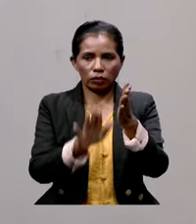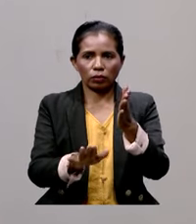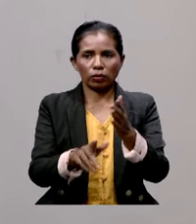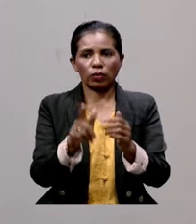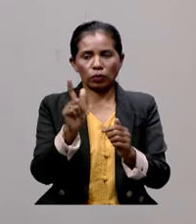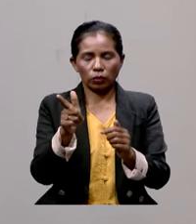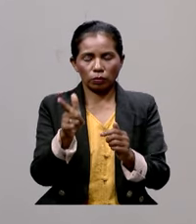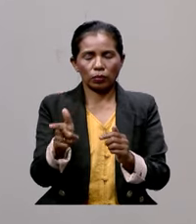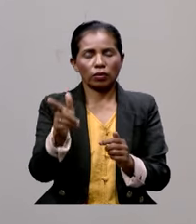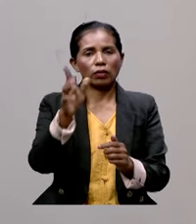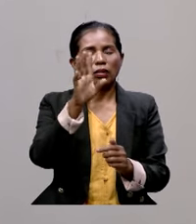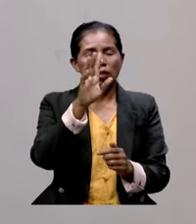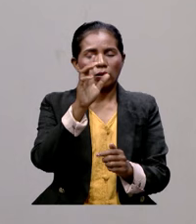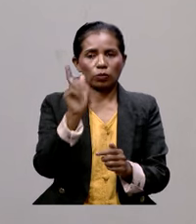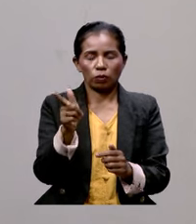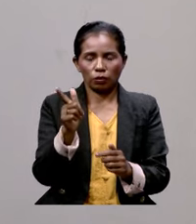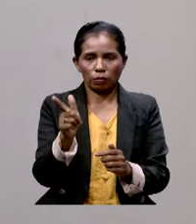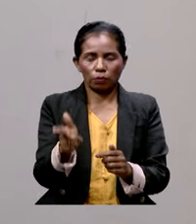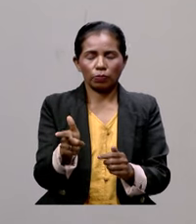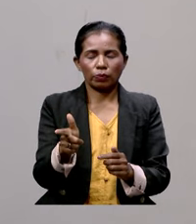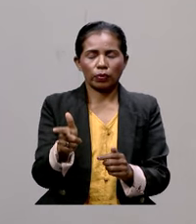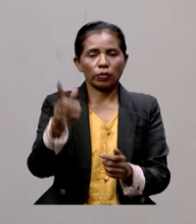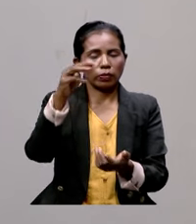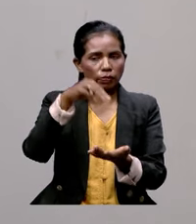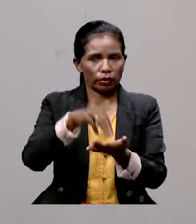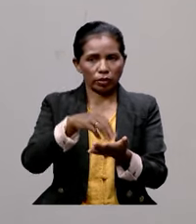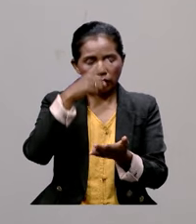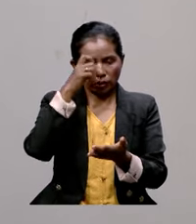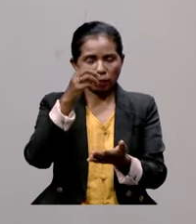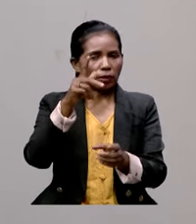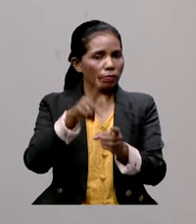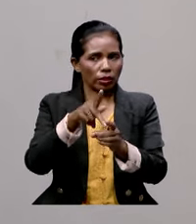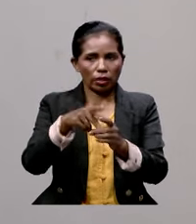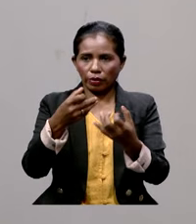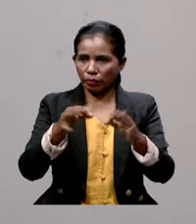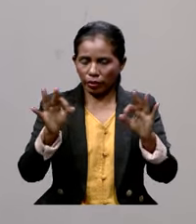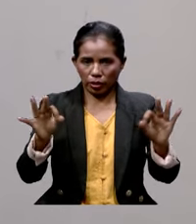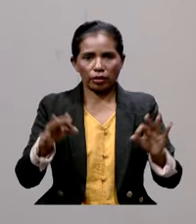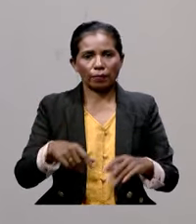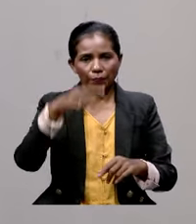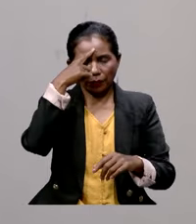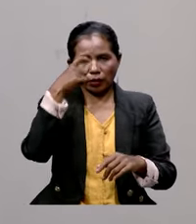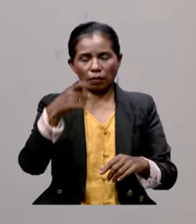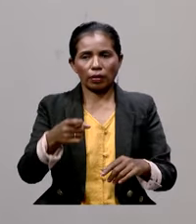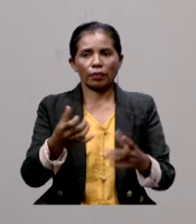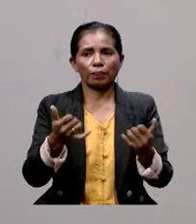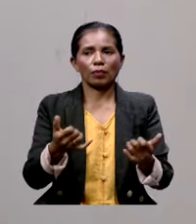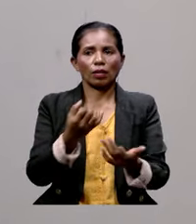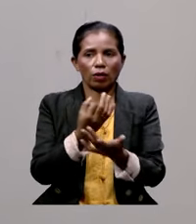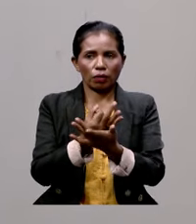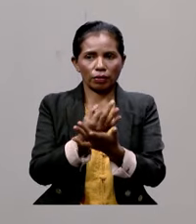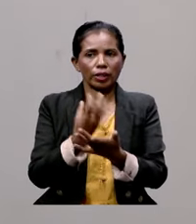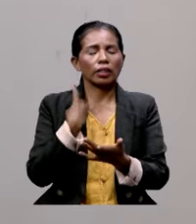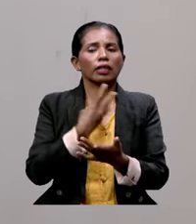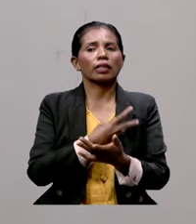e tal milhões de tona, tamba produção mina la iha ona. Nega, tamanema ka ho retorno nebe ke ita